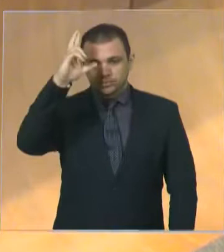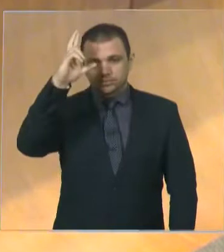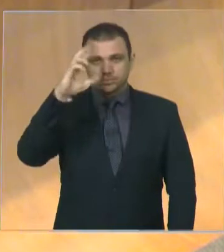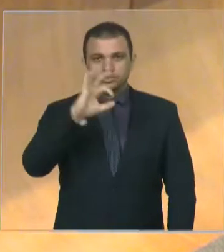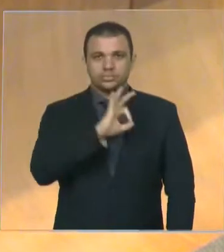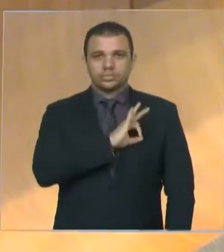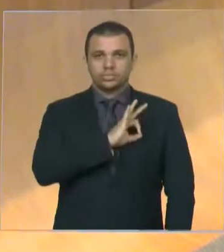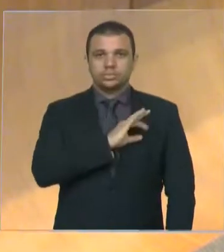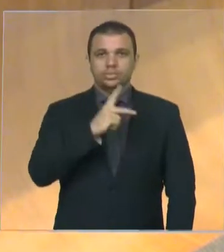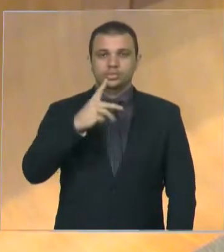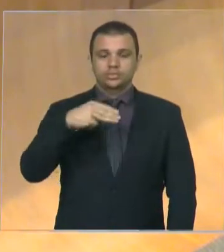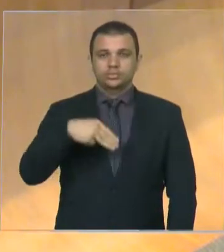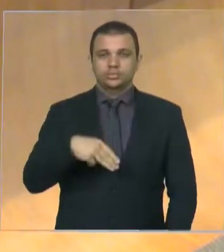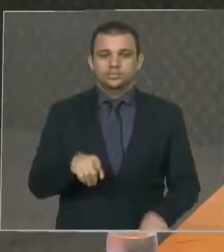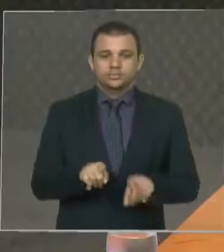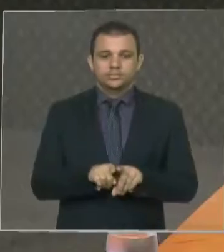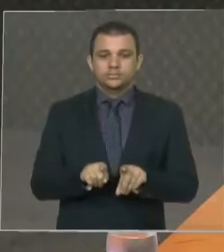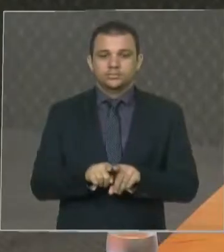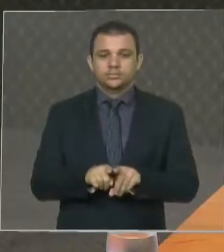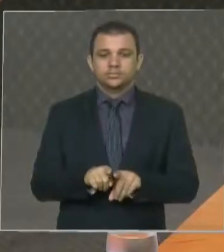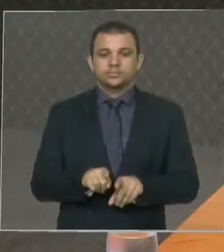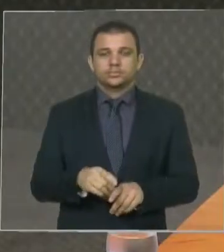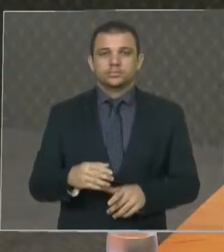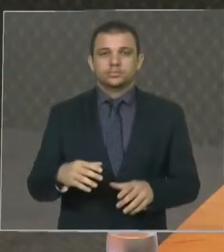Militar, a comunidade aqui,